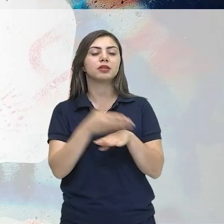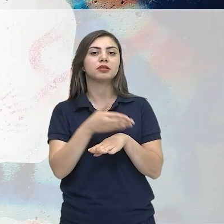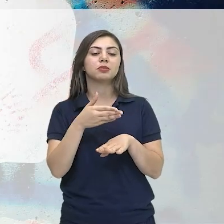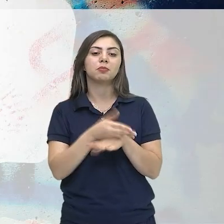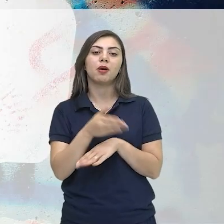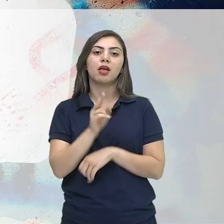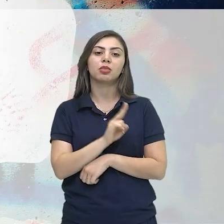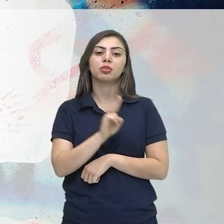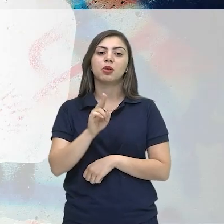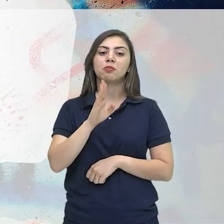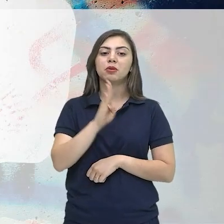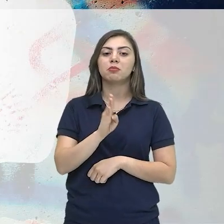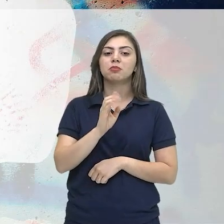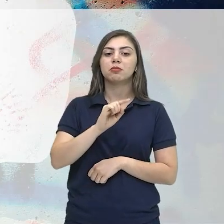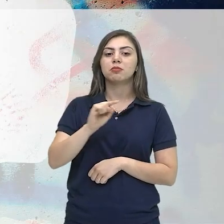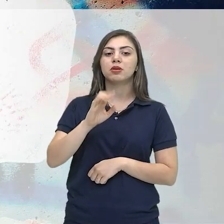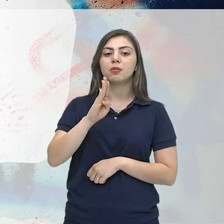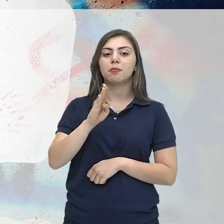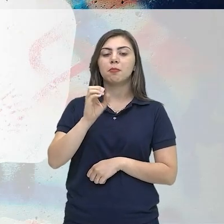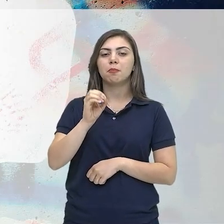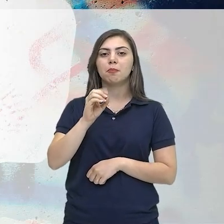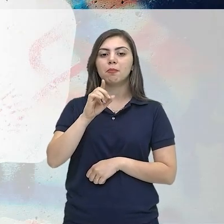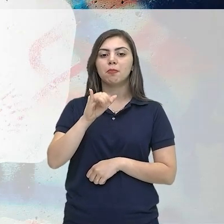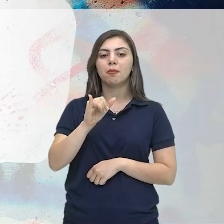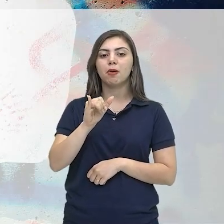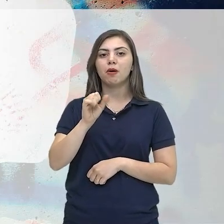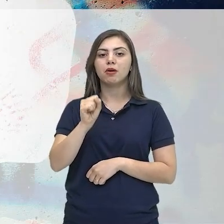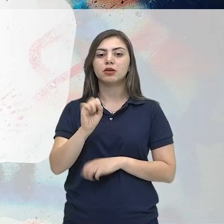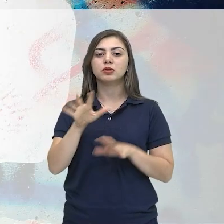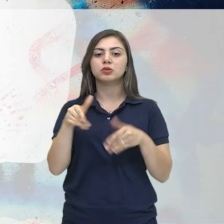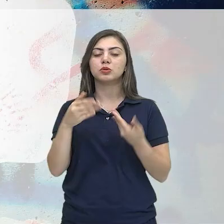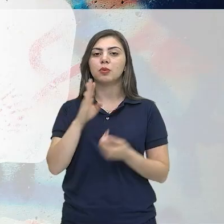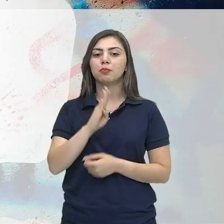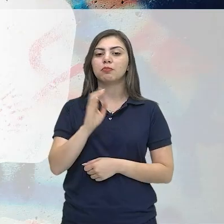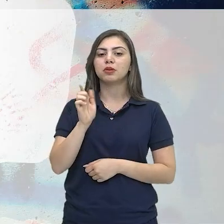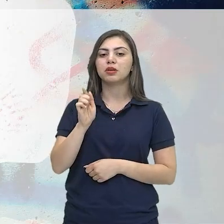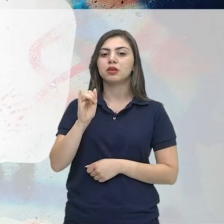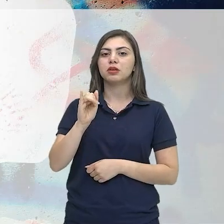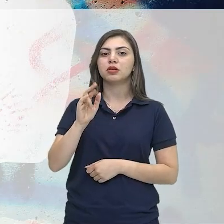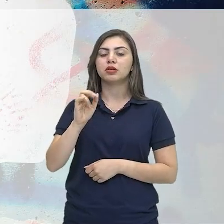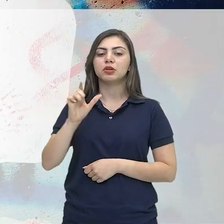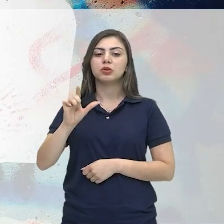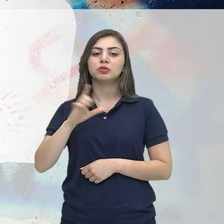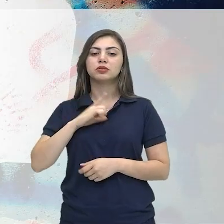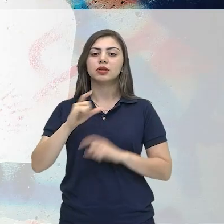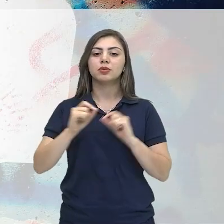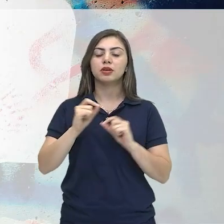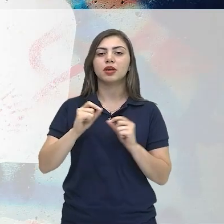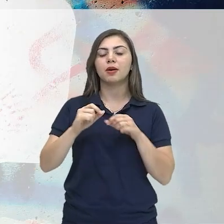ou b-girls. Utiliza movimentos acrobáticos, giros no chão, que são